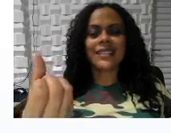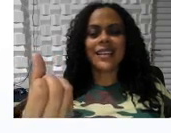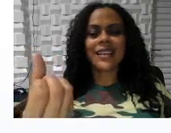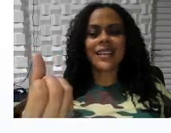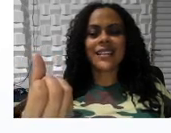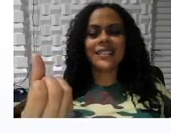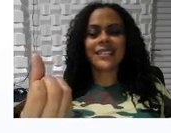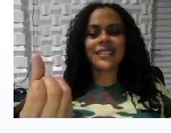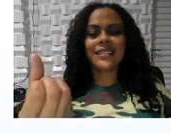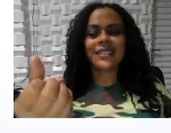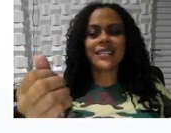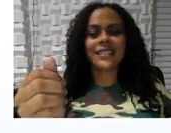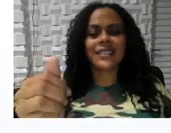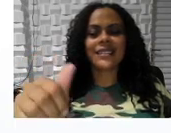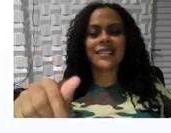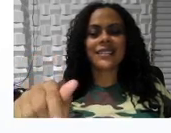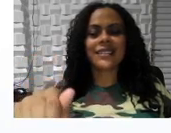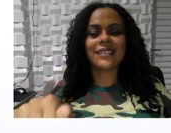6,